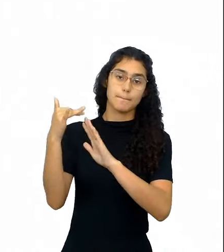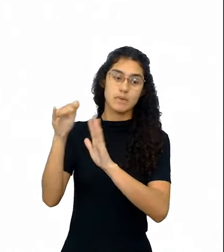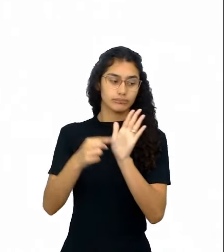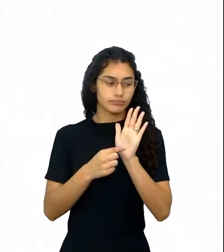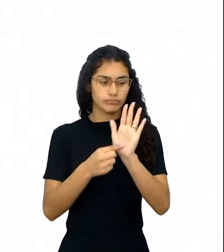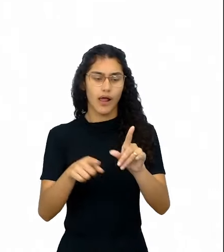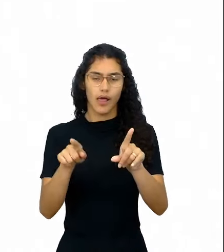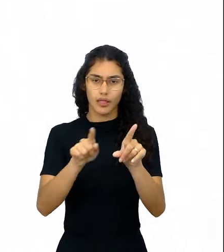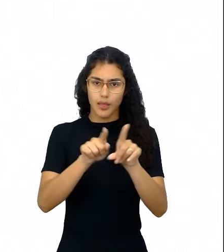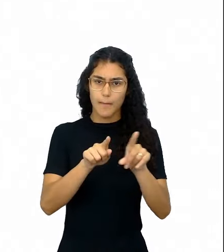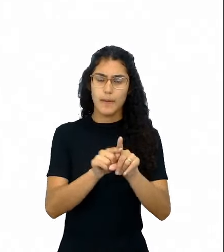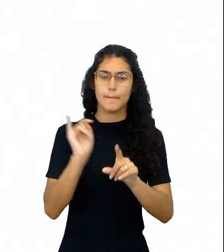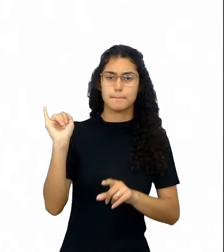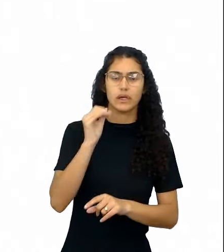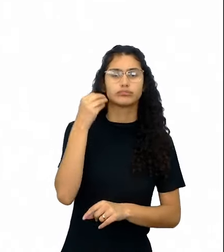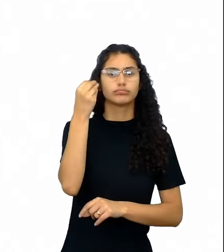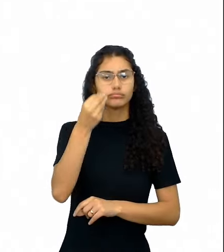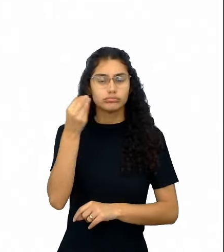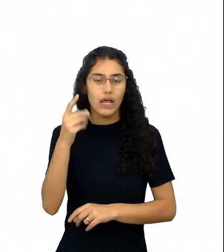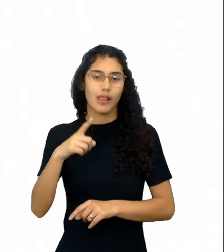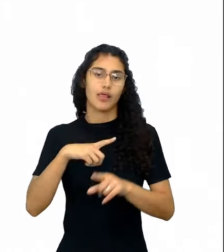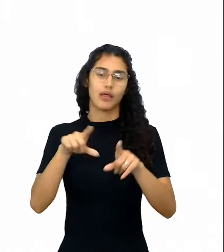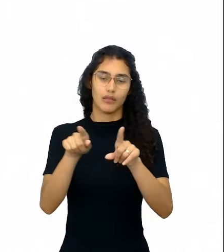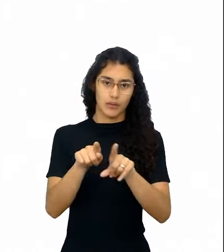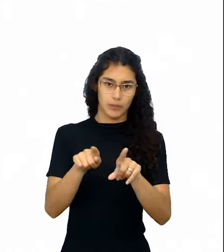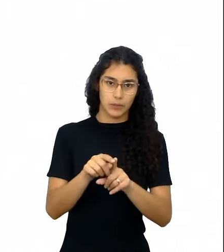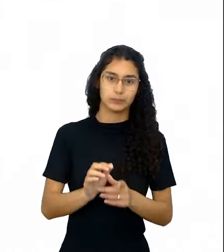aquele encontro, aquela experiência entre